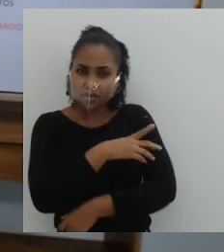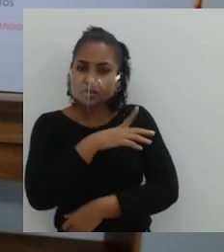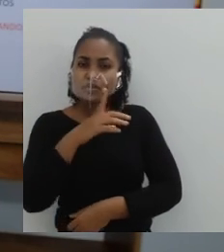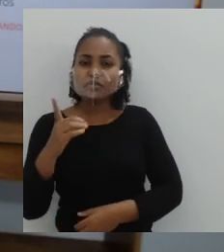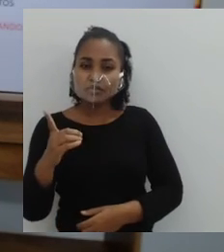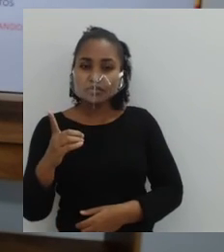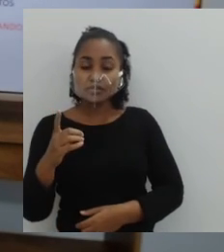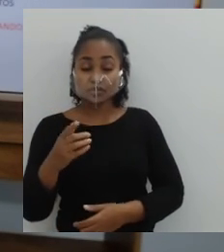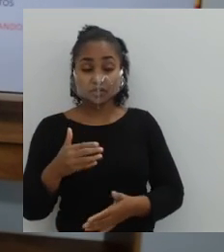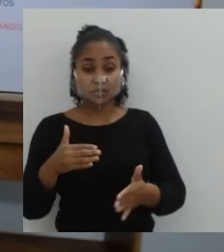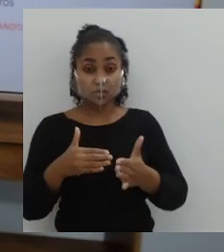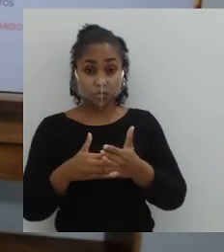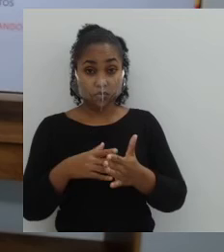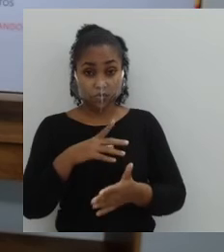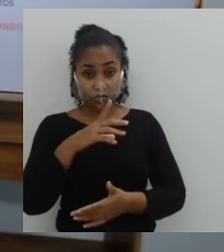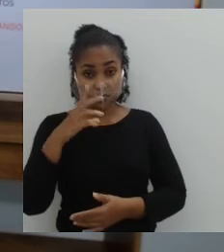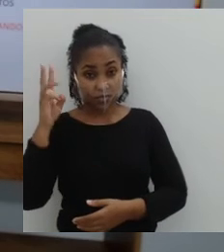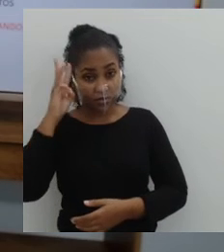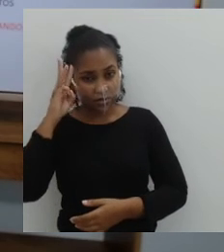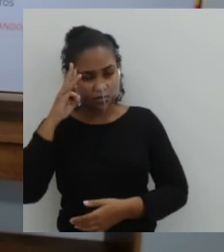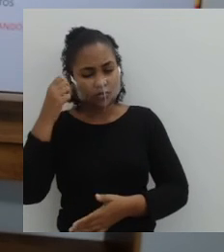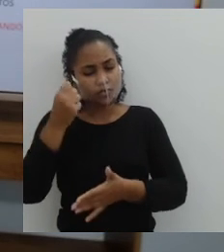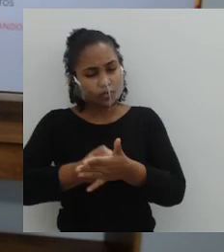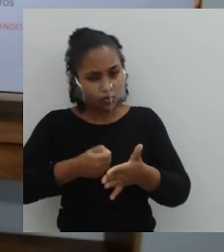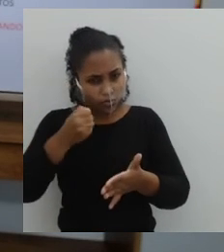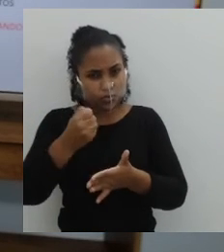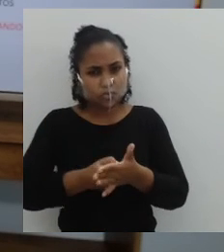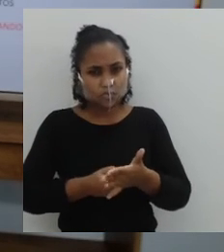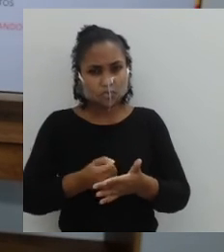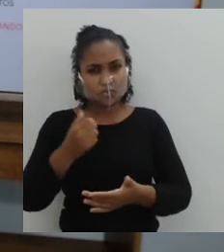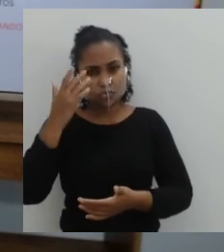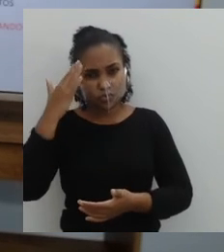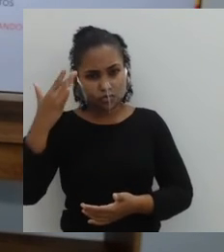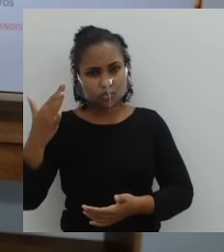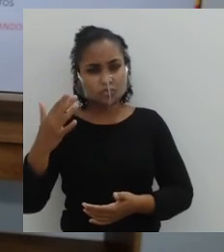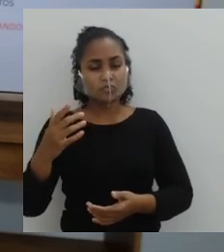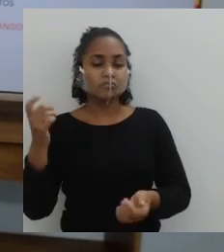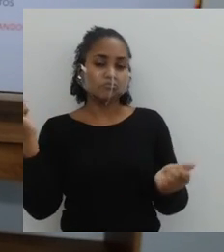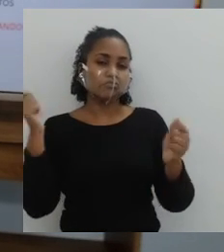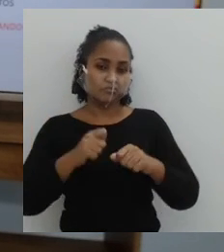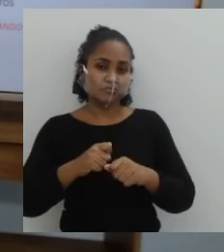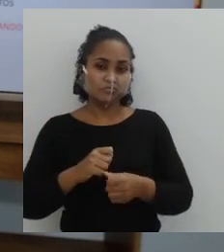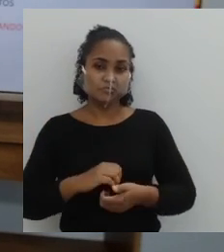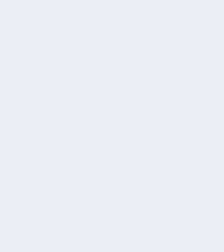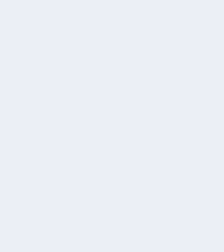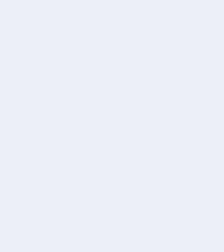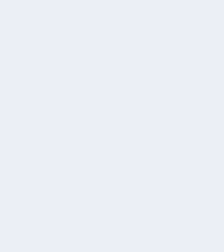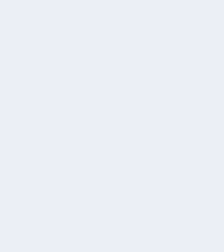dia da última terça-feira, que continue na luta, continue seus sonhos que serão realizados.